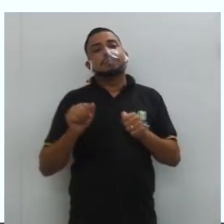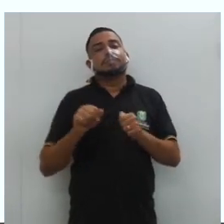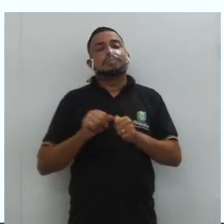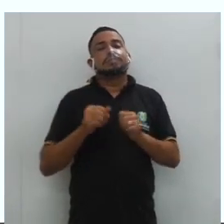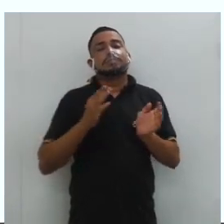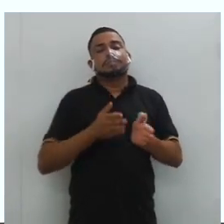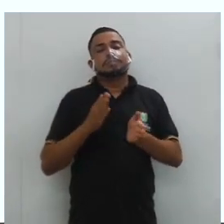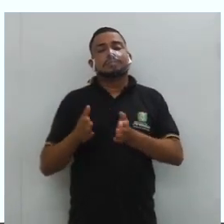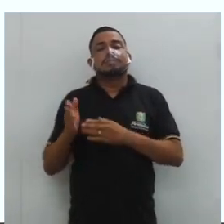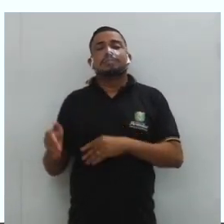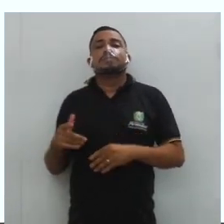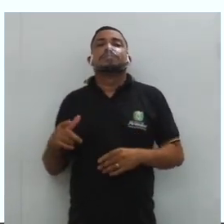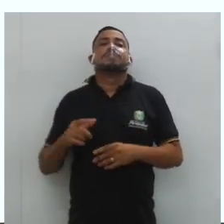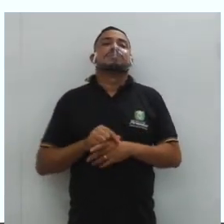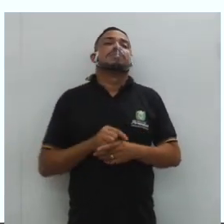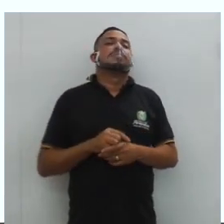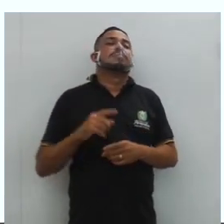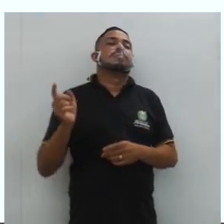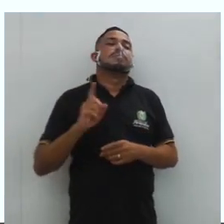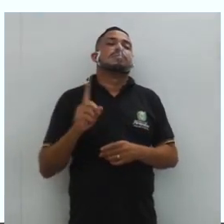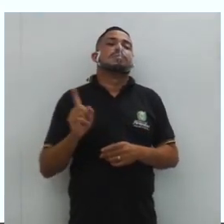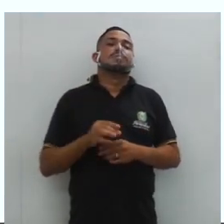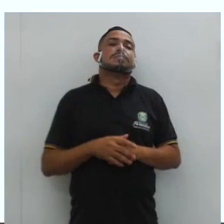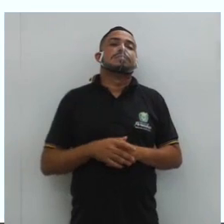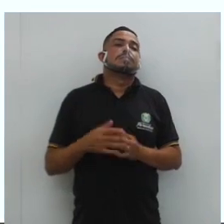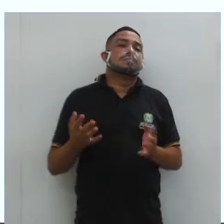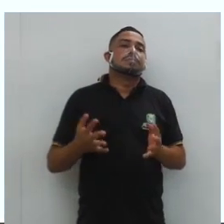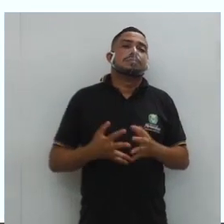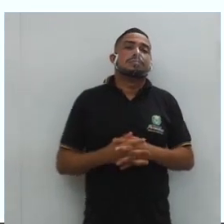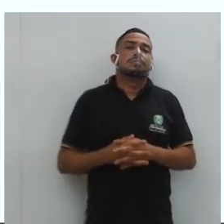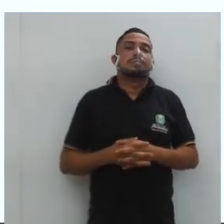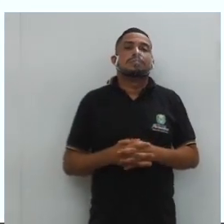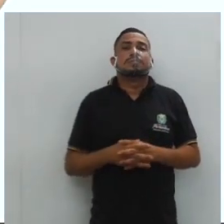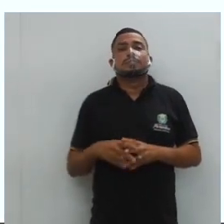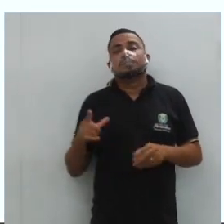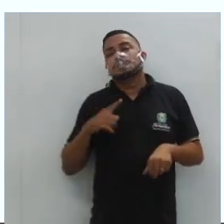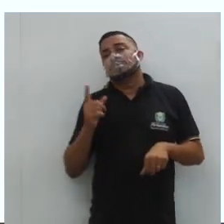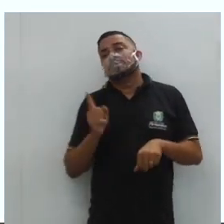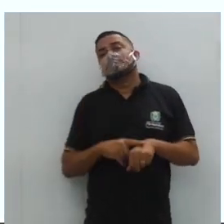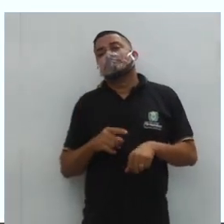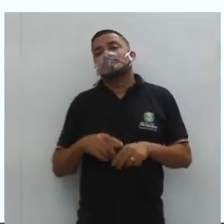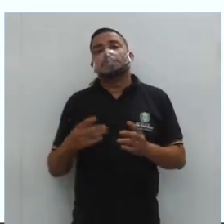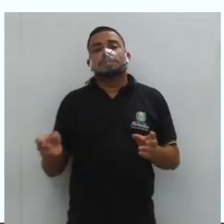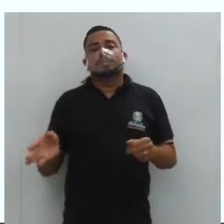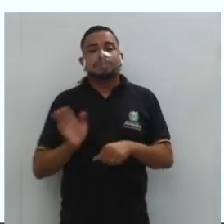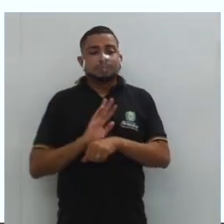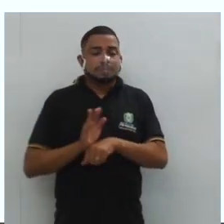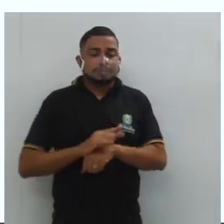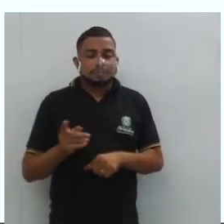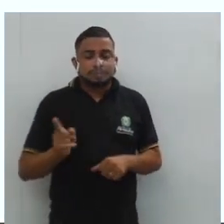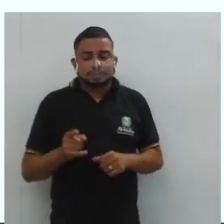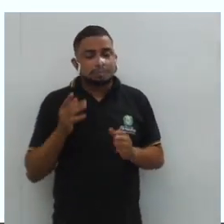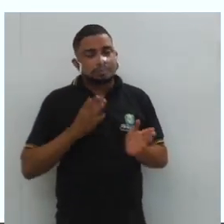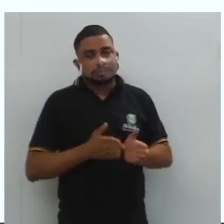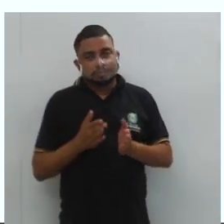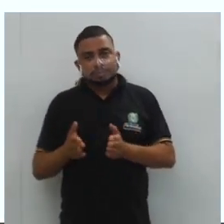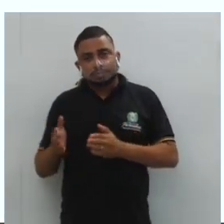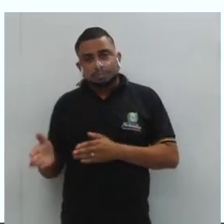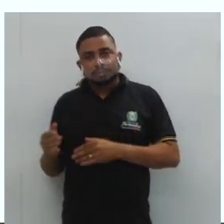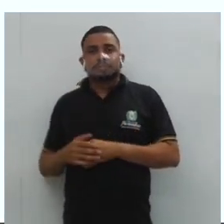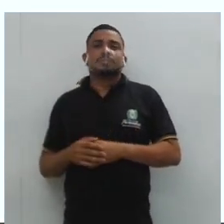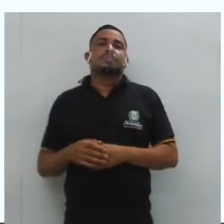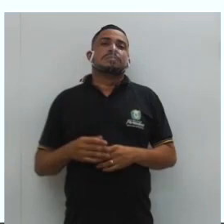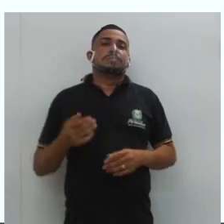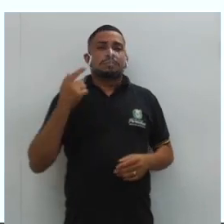é feito por etapas, né, como a gente está falando, não é feito de uma vez, tem o texto, vamos filmar. Não, ele passa